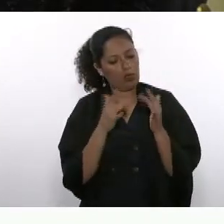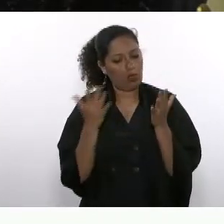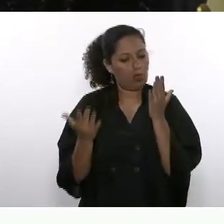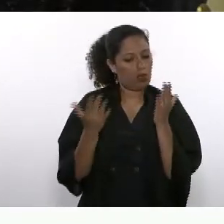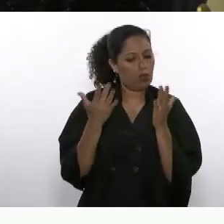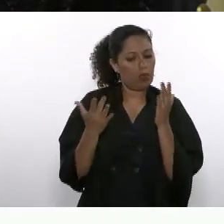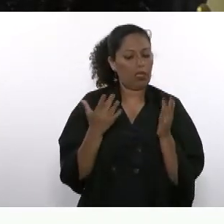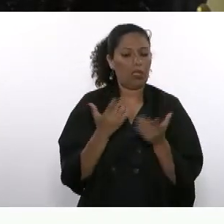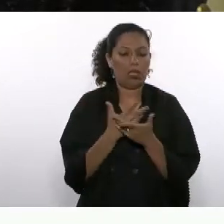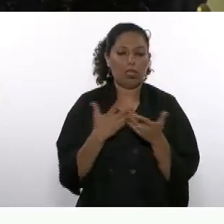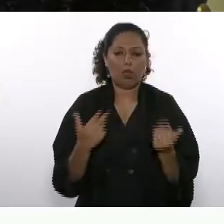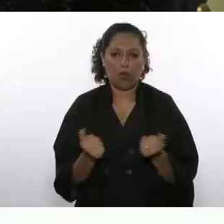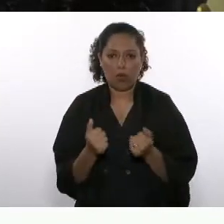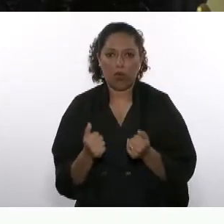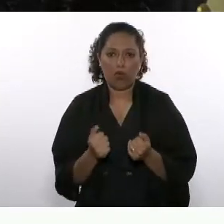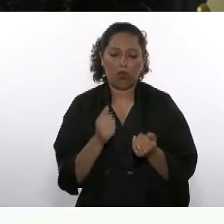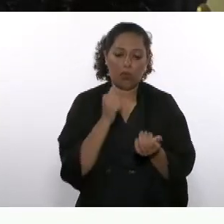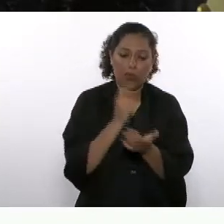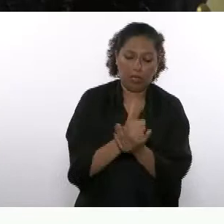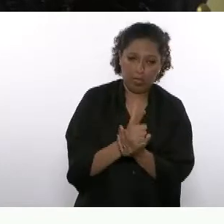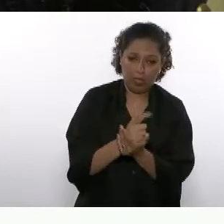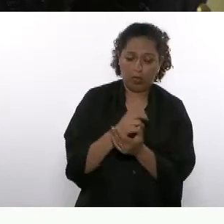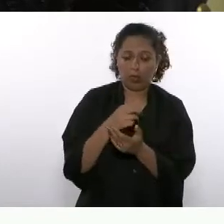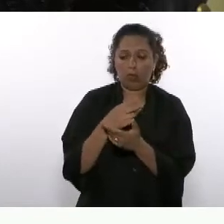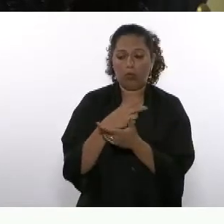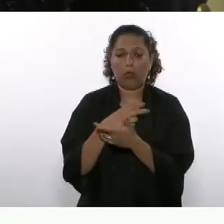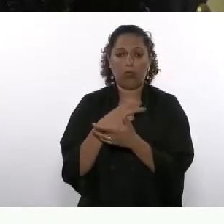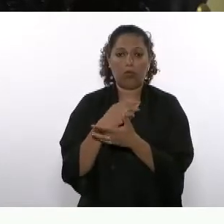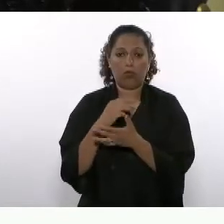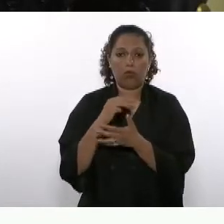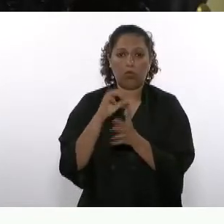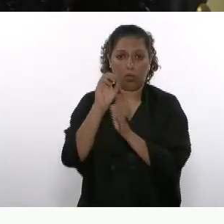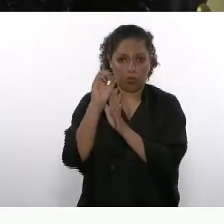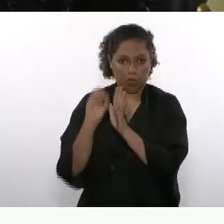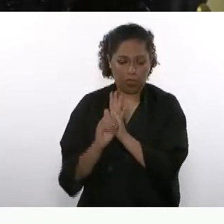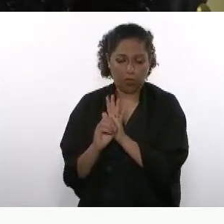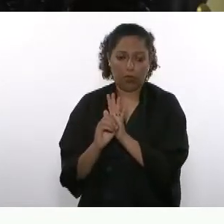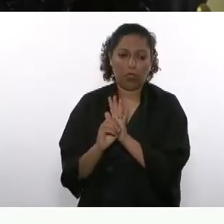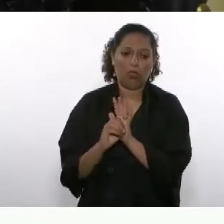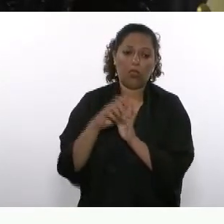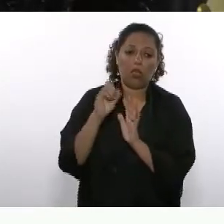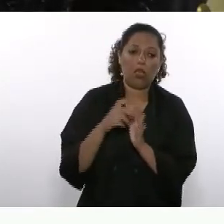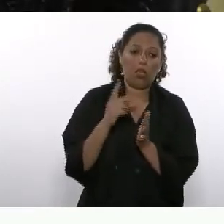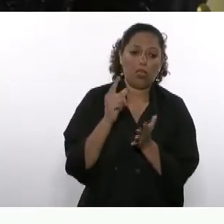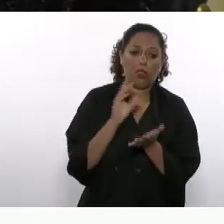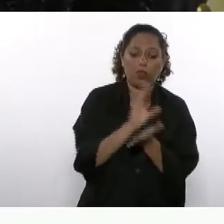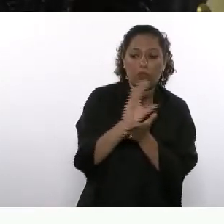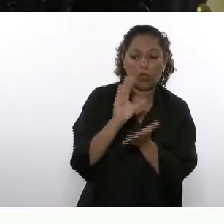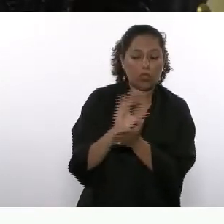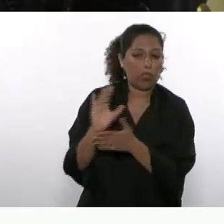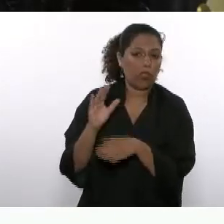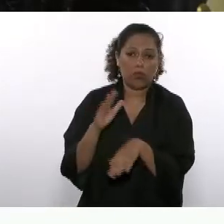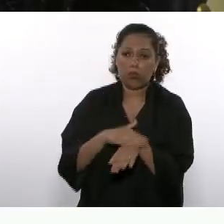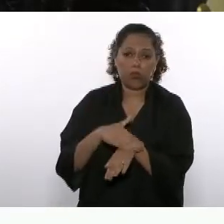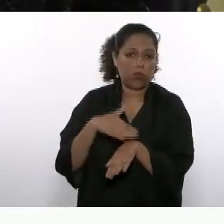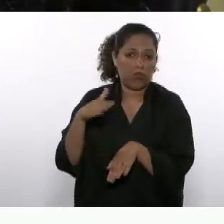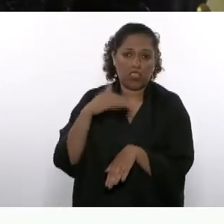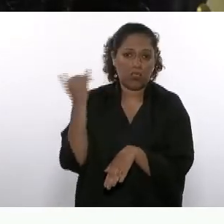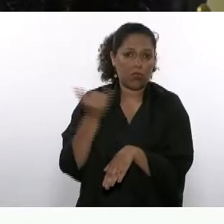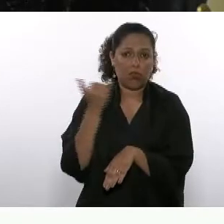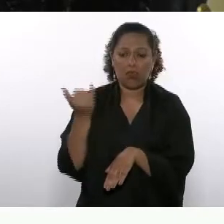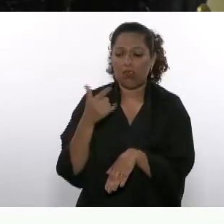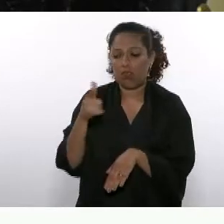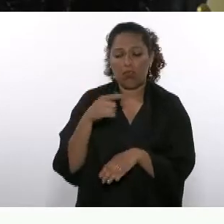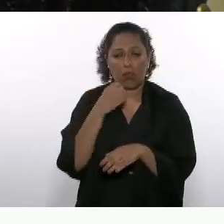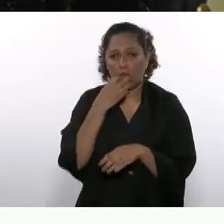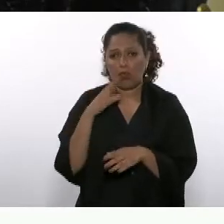gasto, talvez, salvo melhor juízo, na concepção dos demais deputados, é recurso mais do que suficiente. Então, é necessário que a